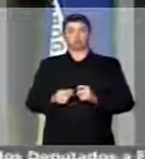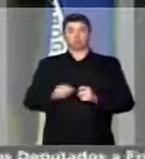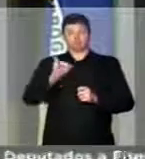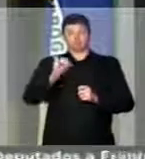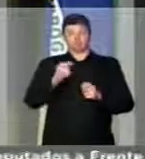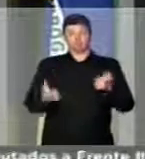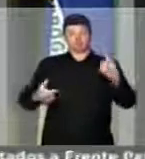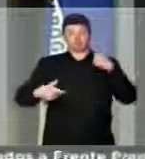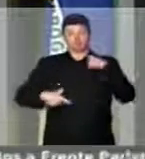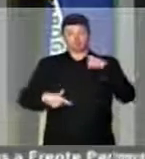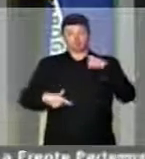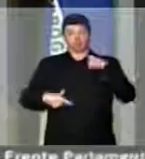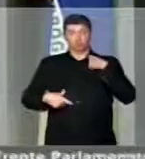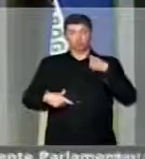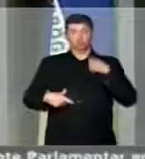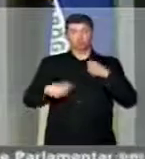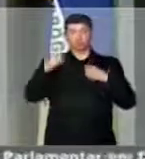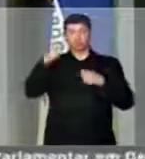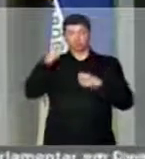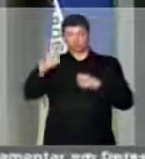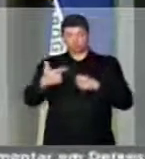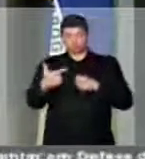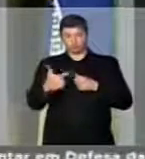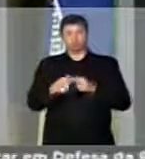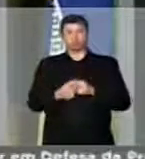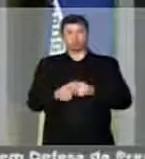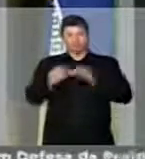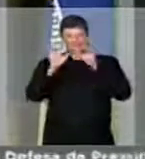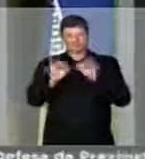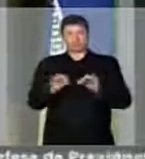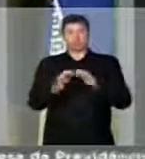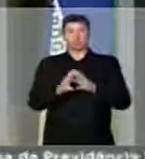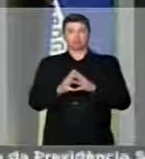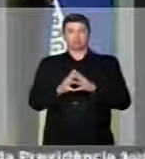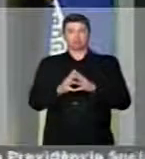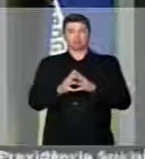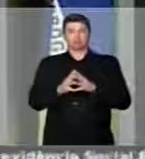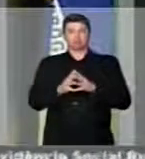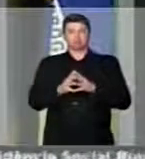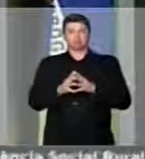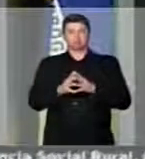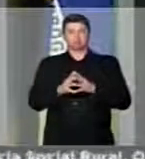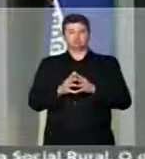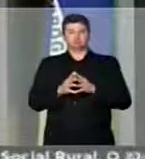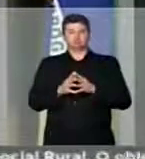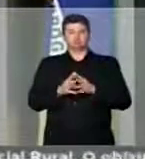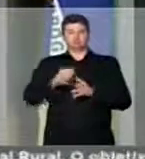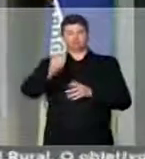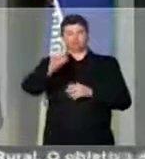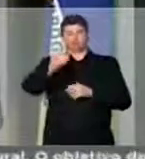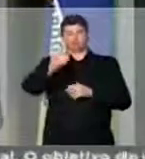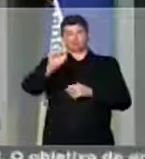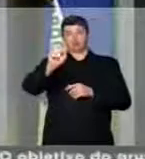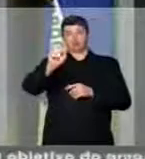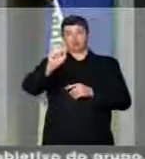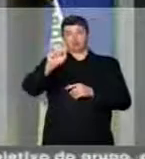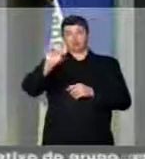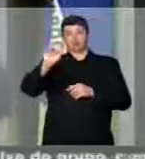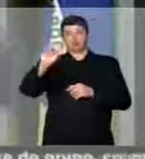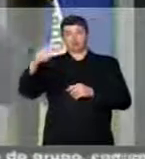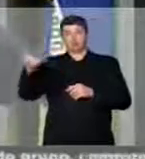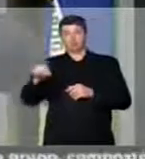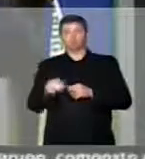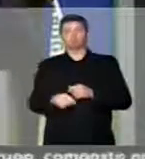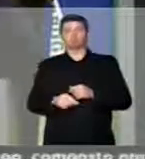posse ao subprocurador, exatamente o procurador Aragão, ele